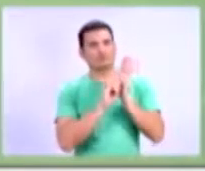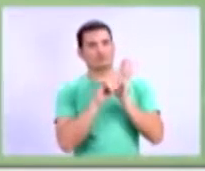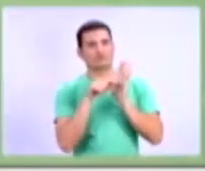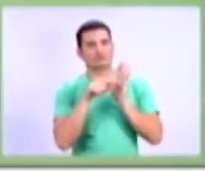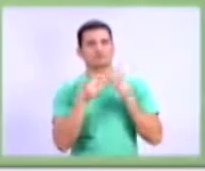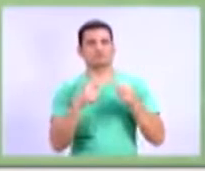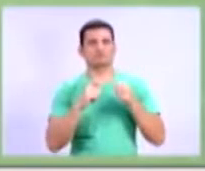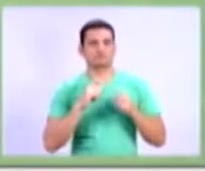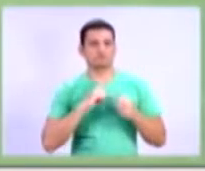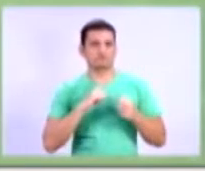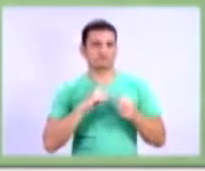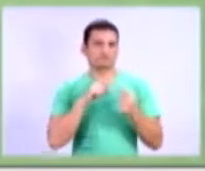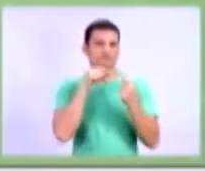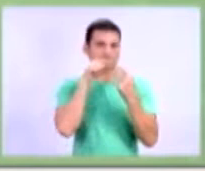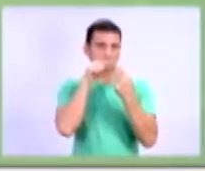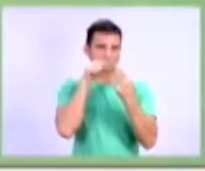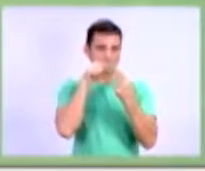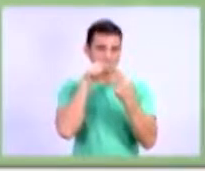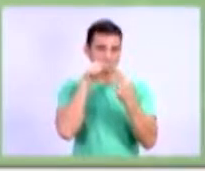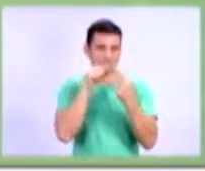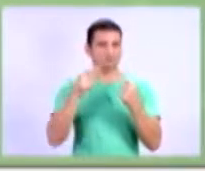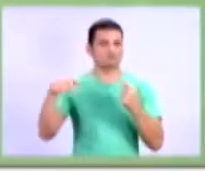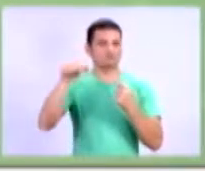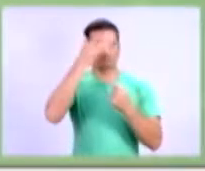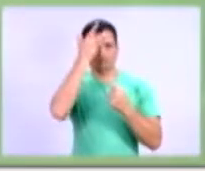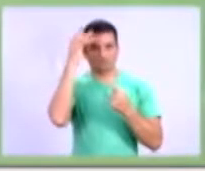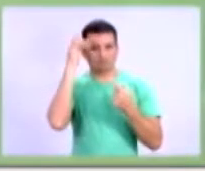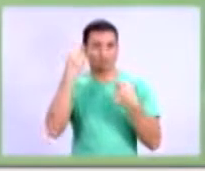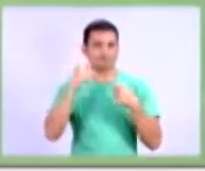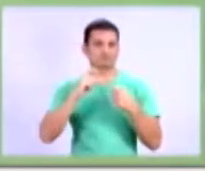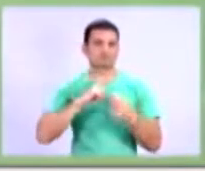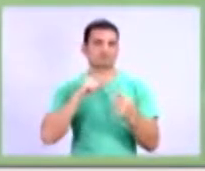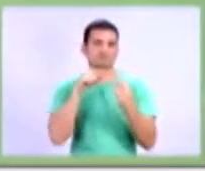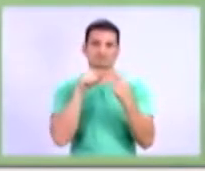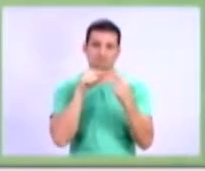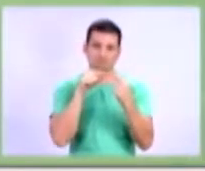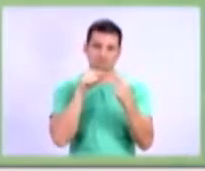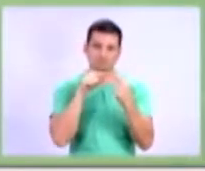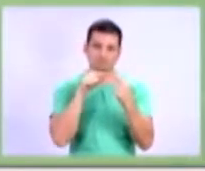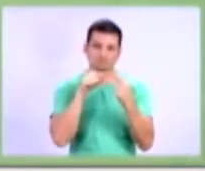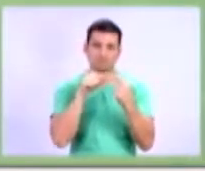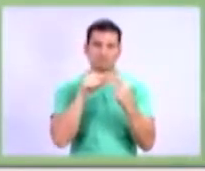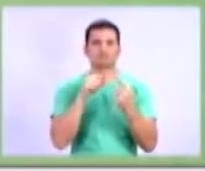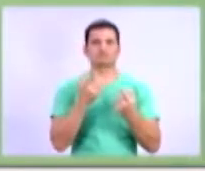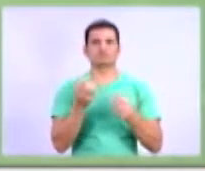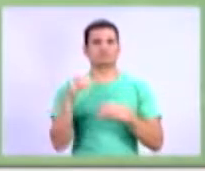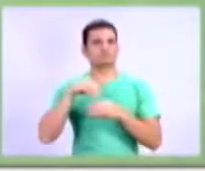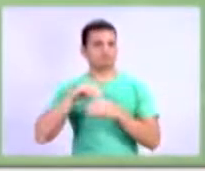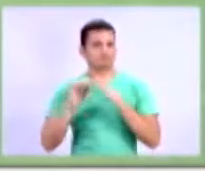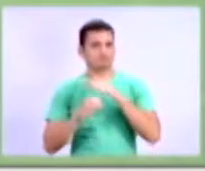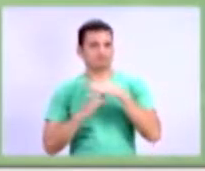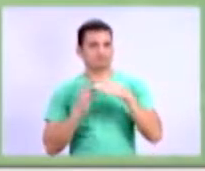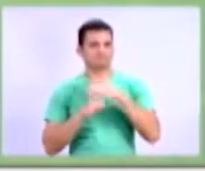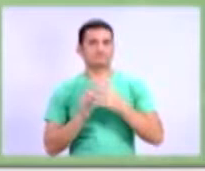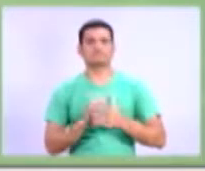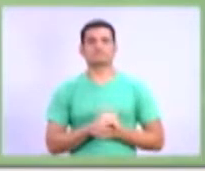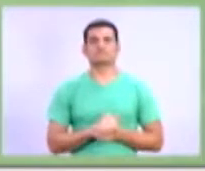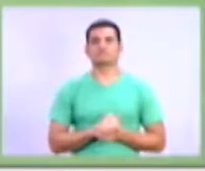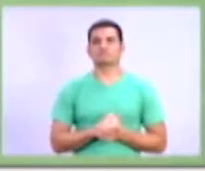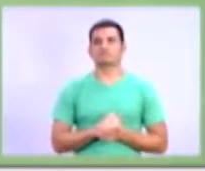ter uma coerência, né? As pessoas precisam ter coerência quando elas fazem parte de uma empresa e ela